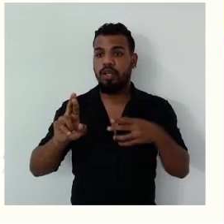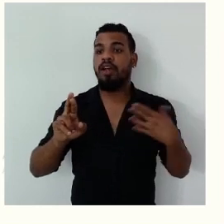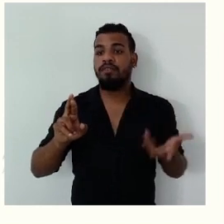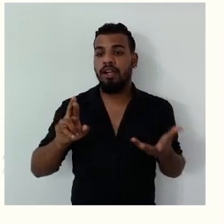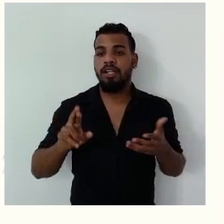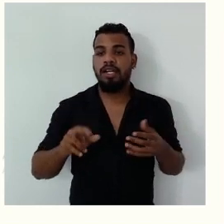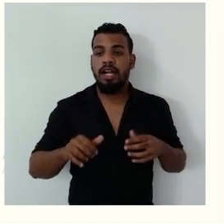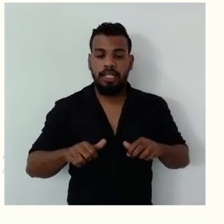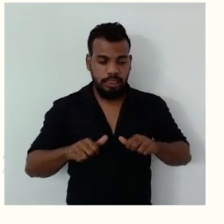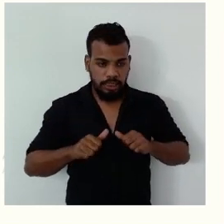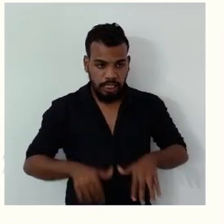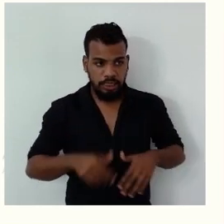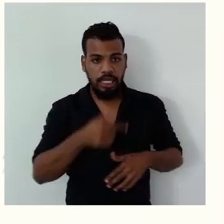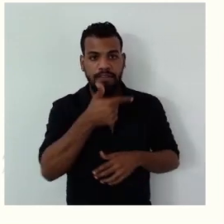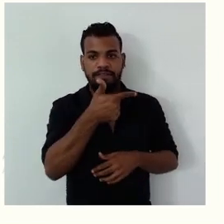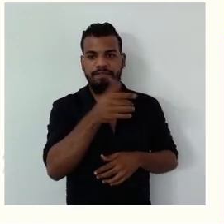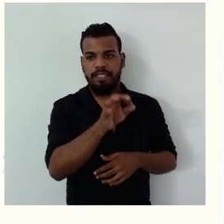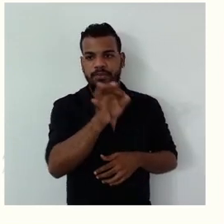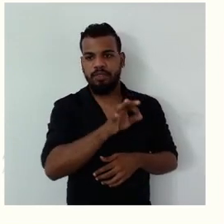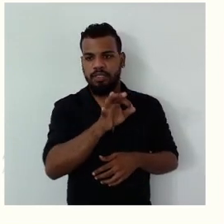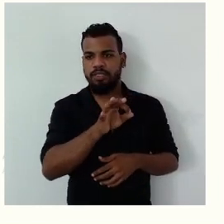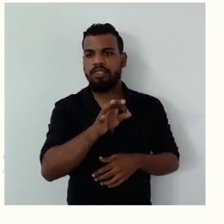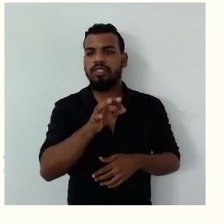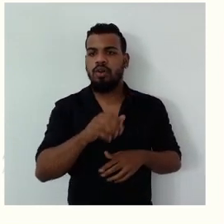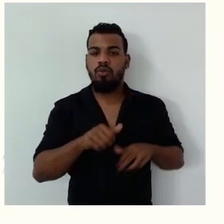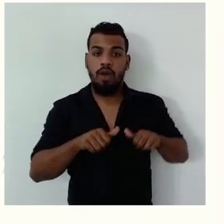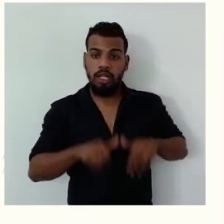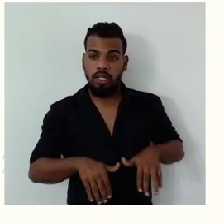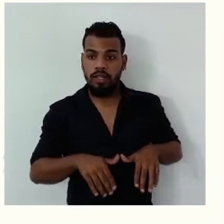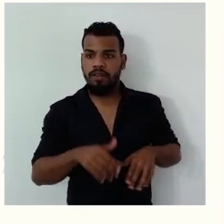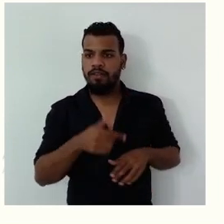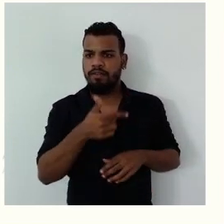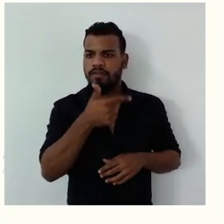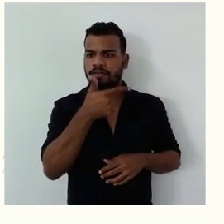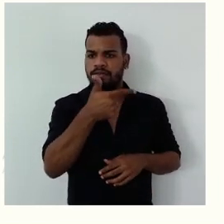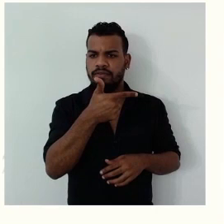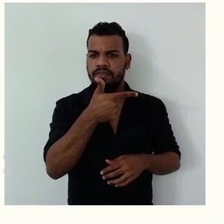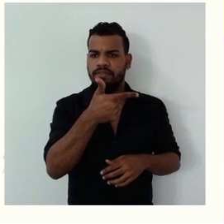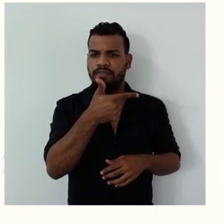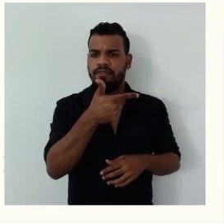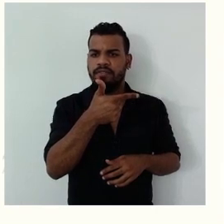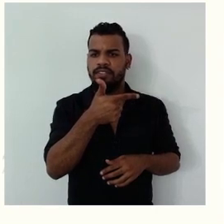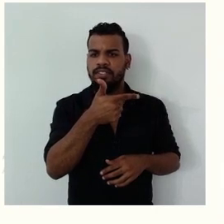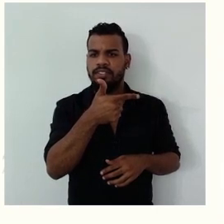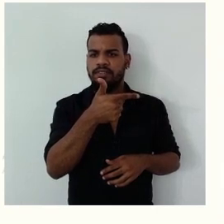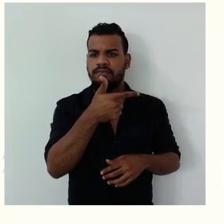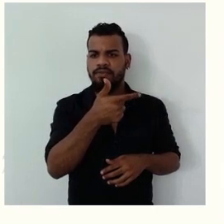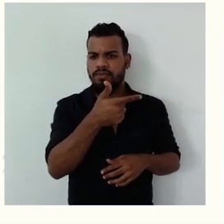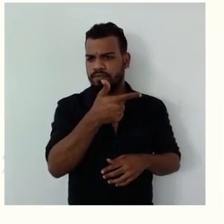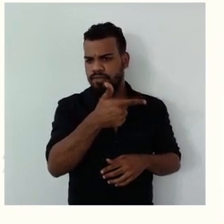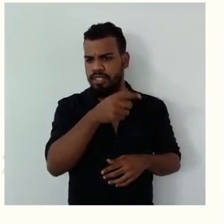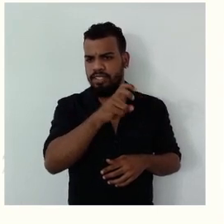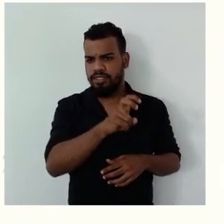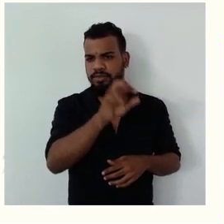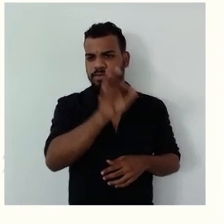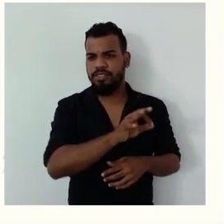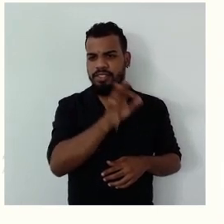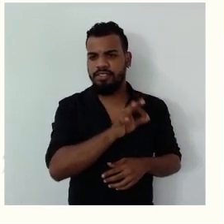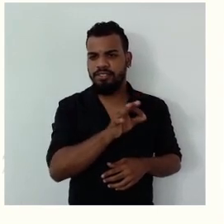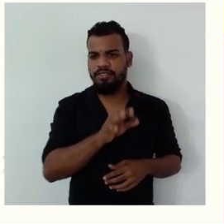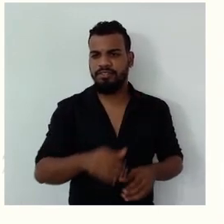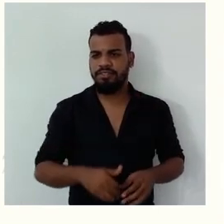gastar 20%. Então fica, gastou 20% de 90. Então você pega essa